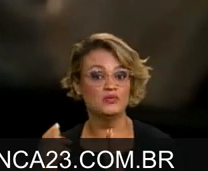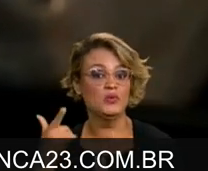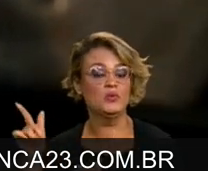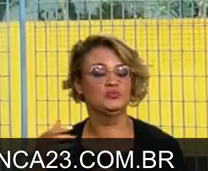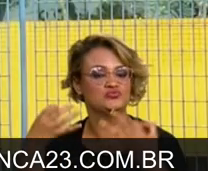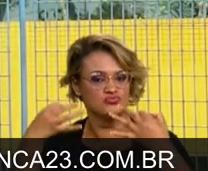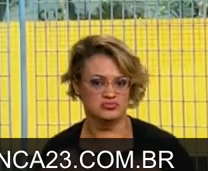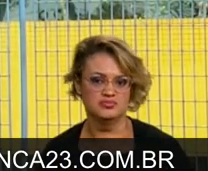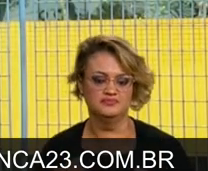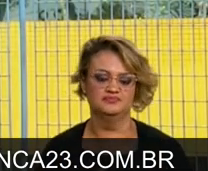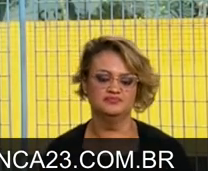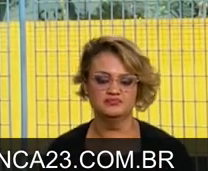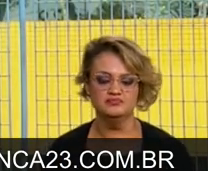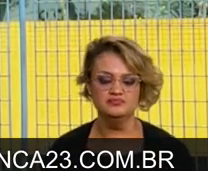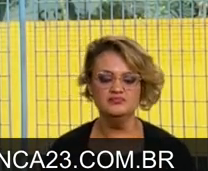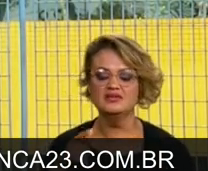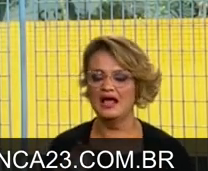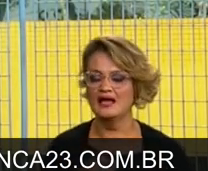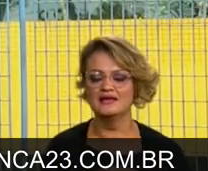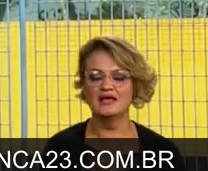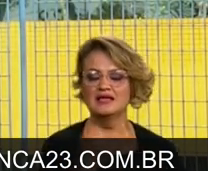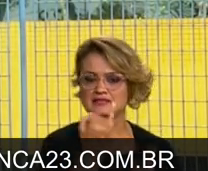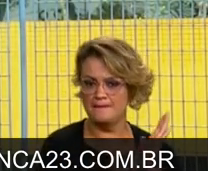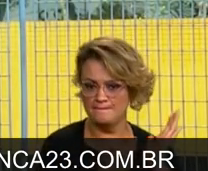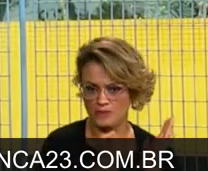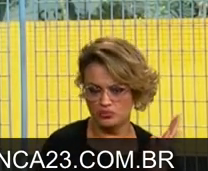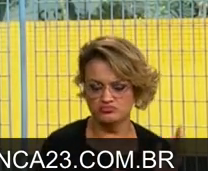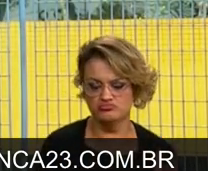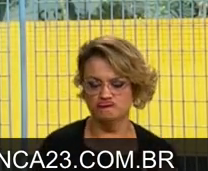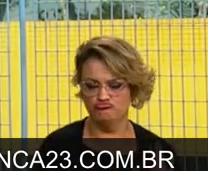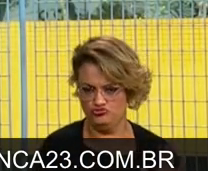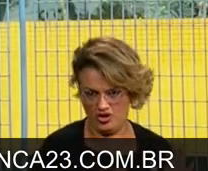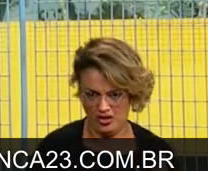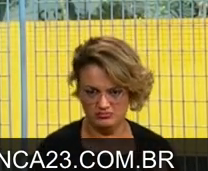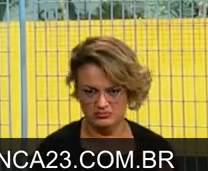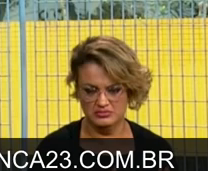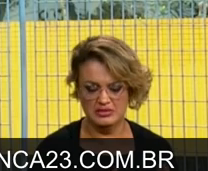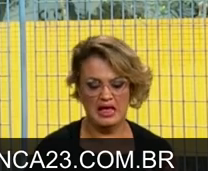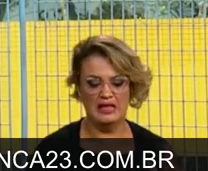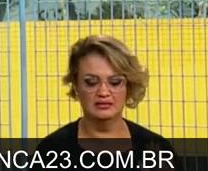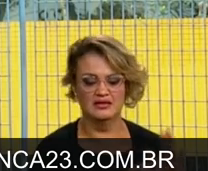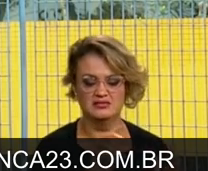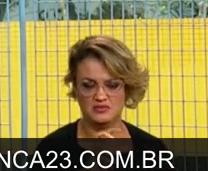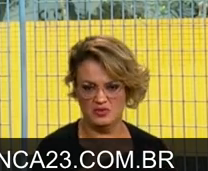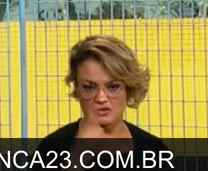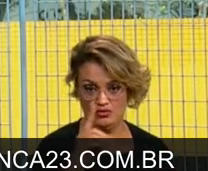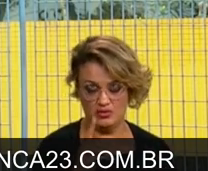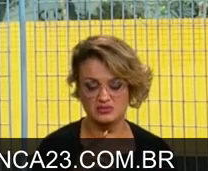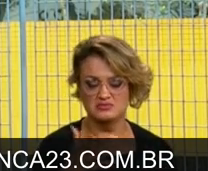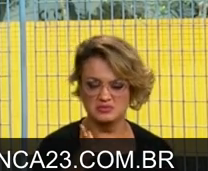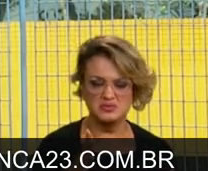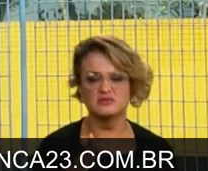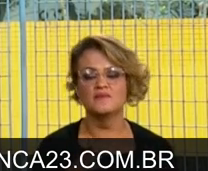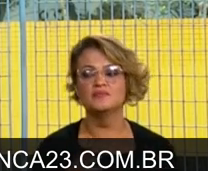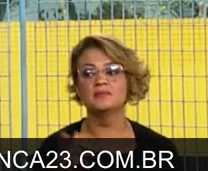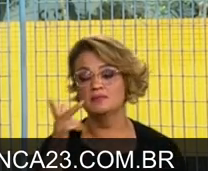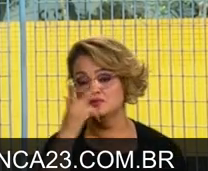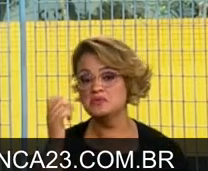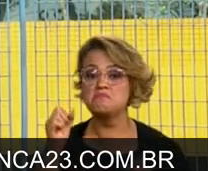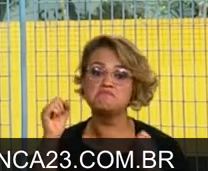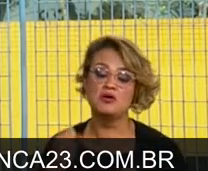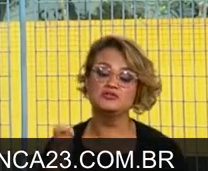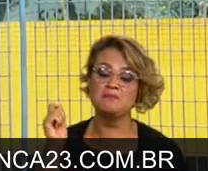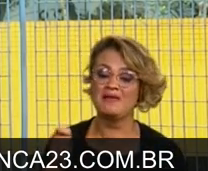mais justo. Mesmo com a isenção do imposto de importação para encomendas de até 50 dólares, os consumidores podem